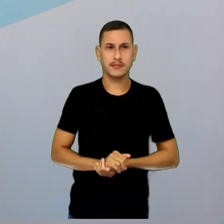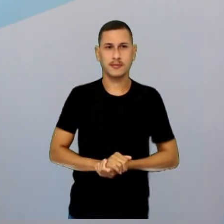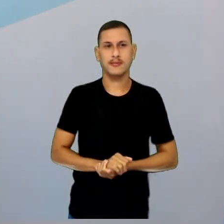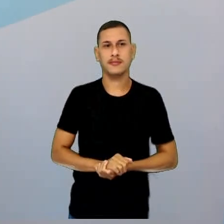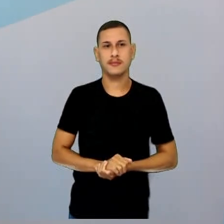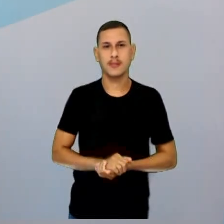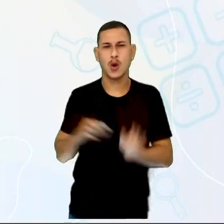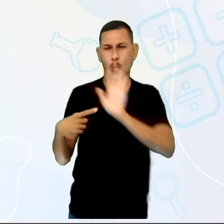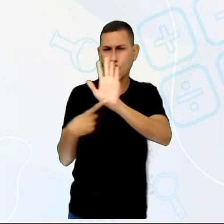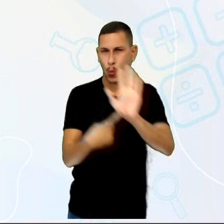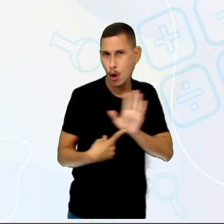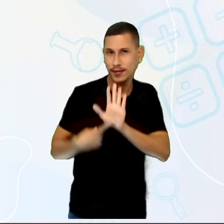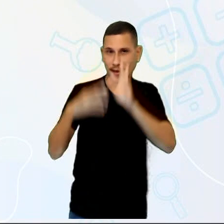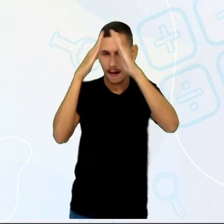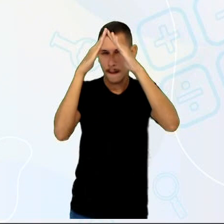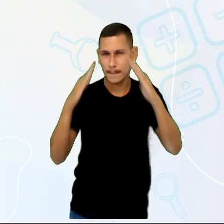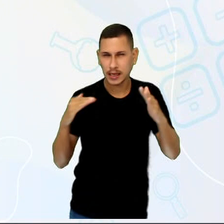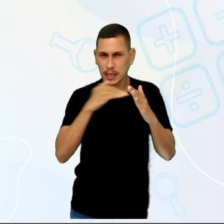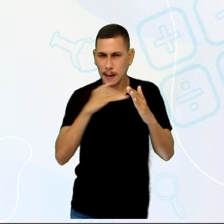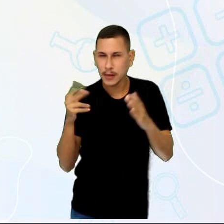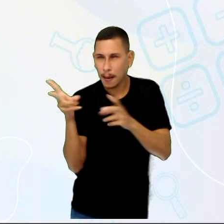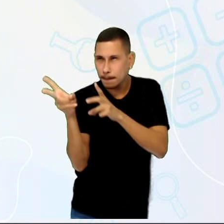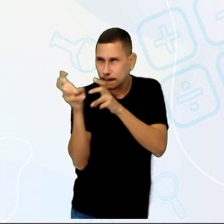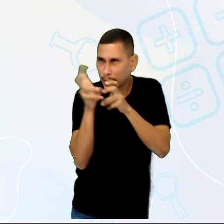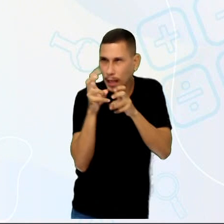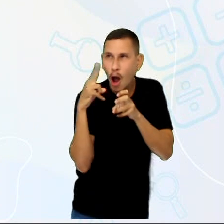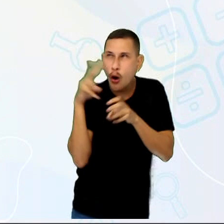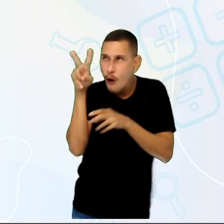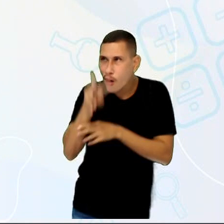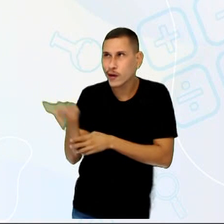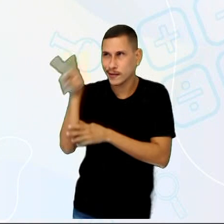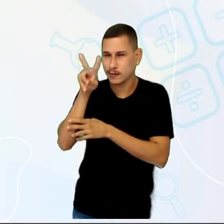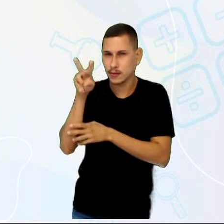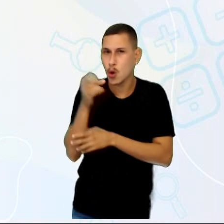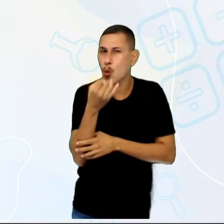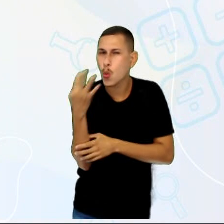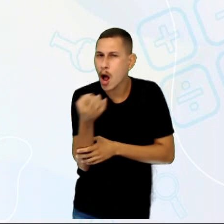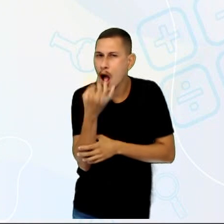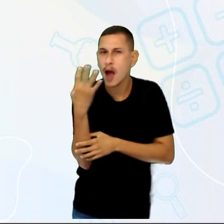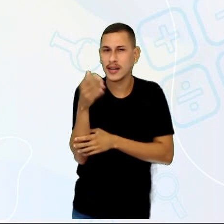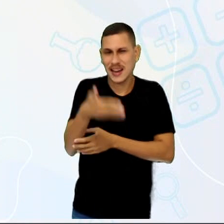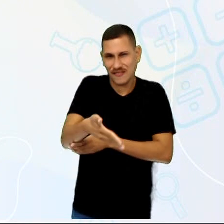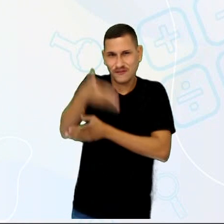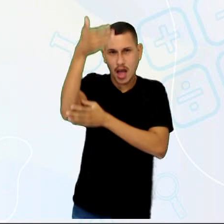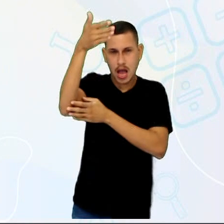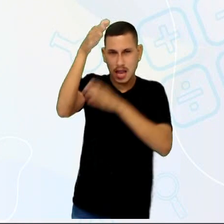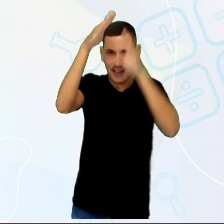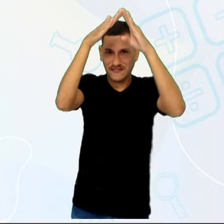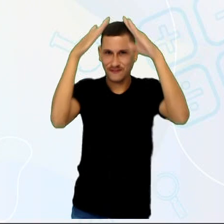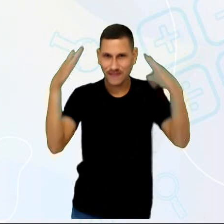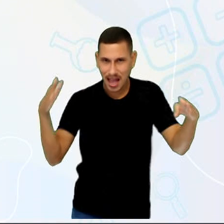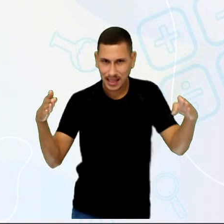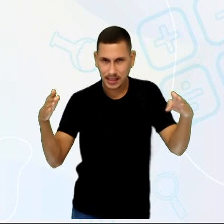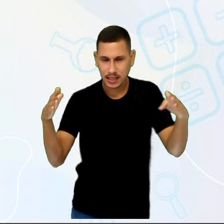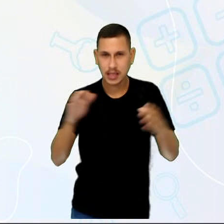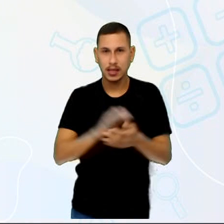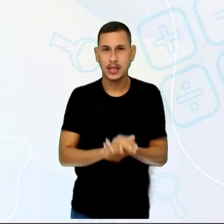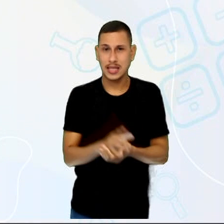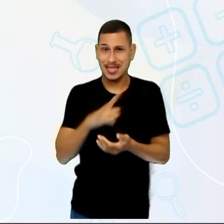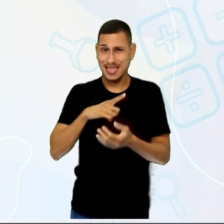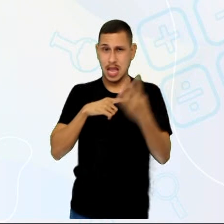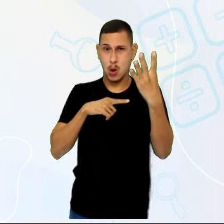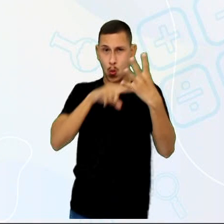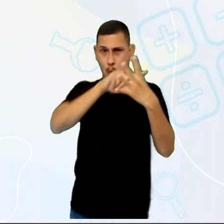Aqui eu trouxe uma pirâmide para a gente dar uma olhadinha, vê? A quantidade de faces, a gente vai ter que ao redor eu tenho 4